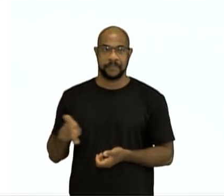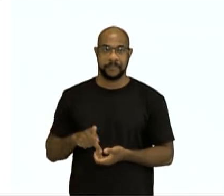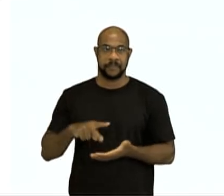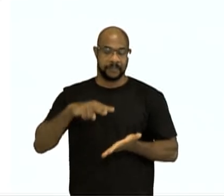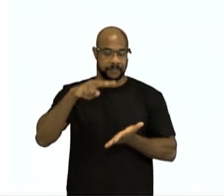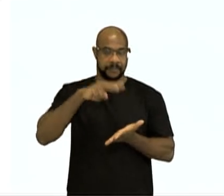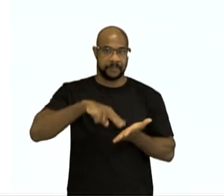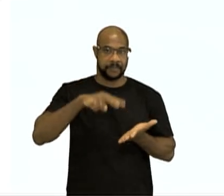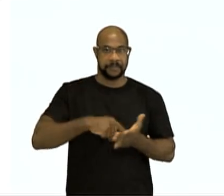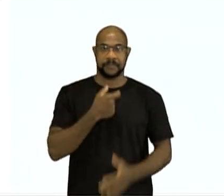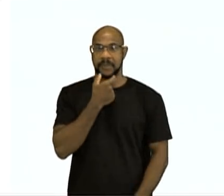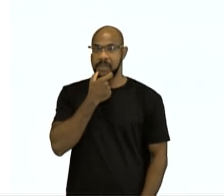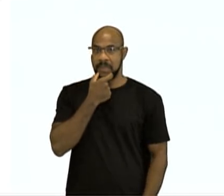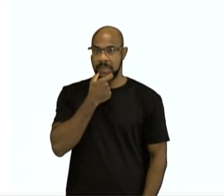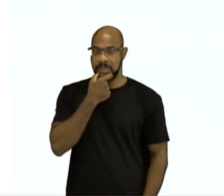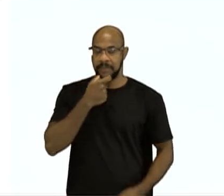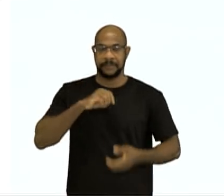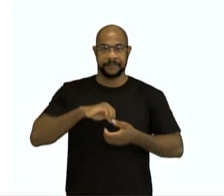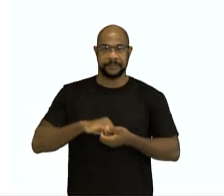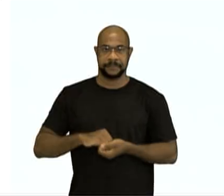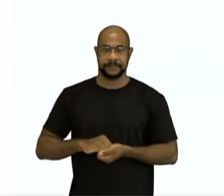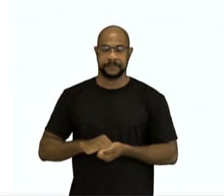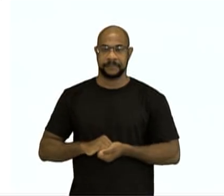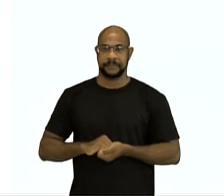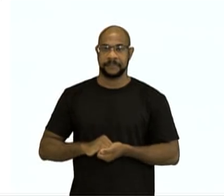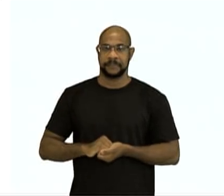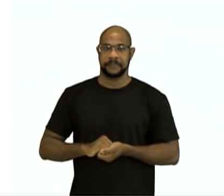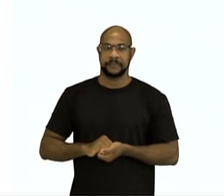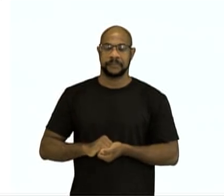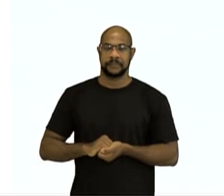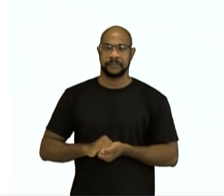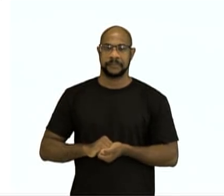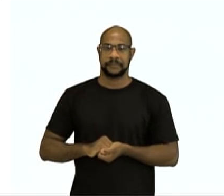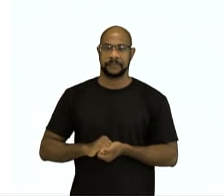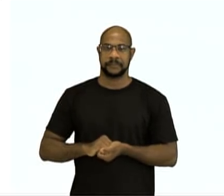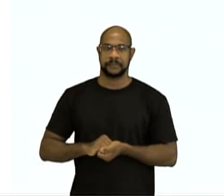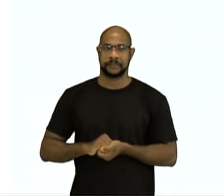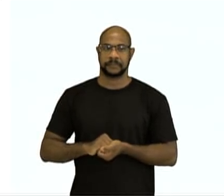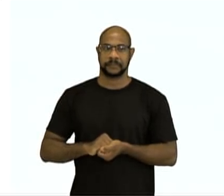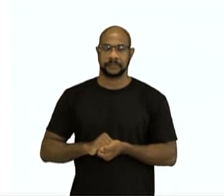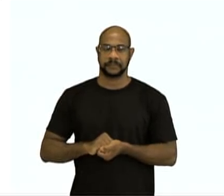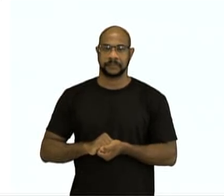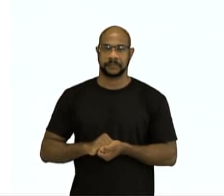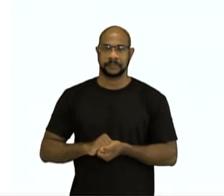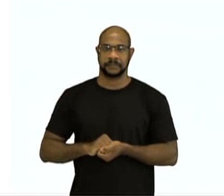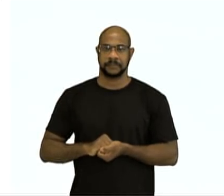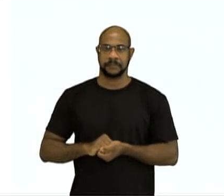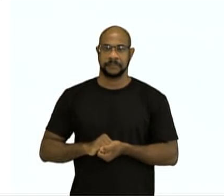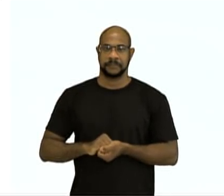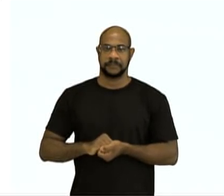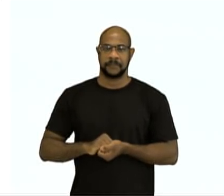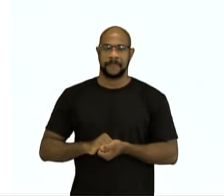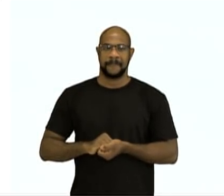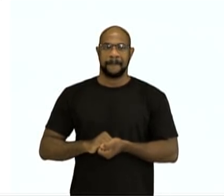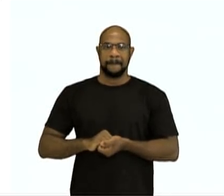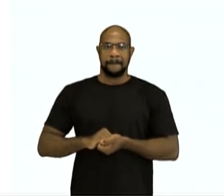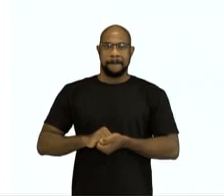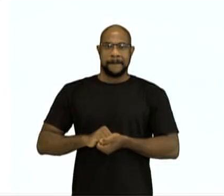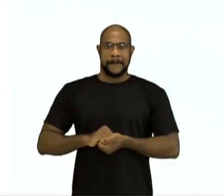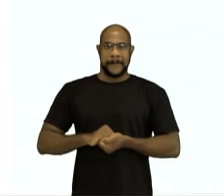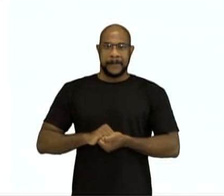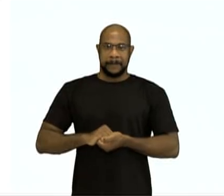creative, breaking 12-hour fast during training in warm-up games ahead of